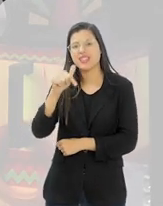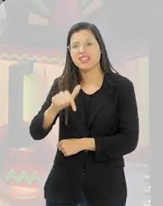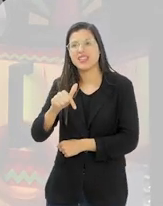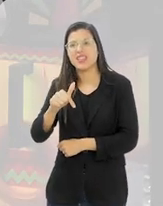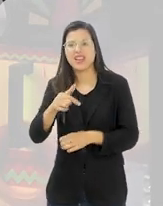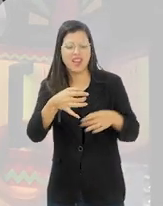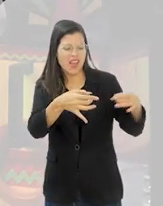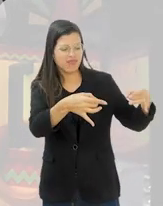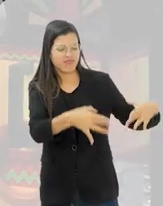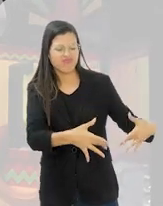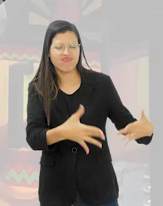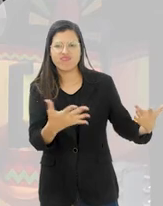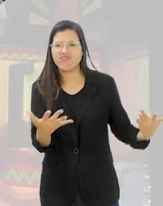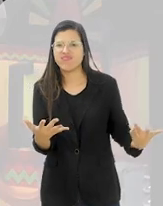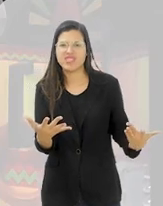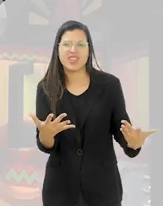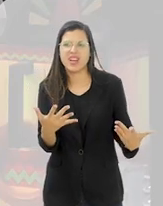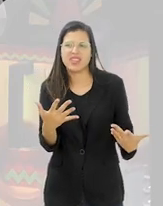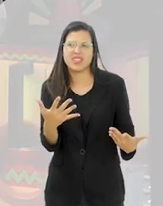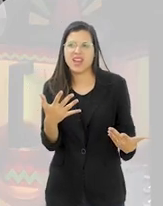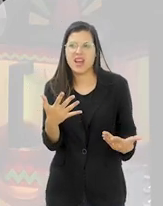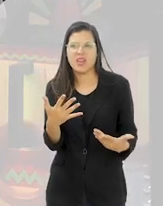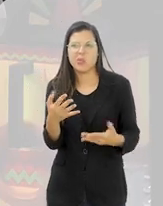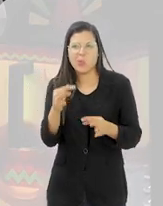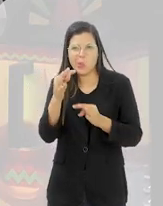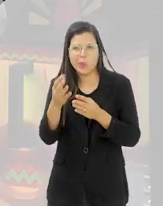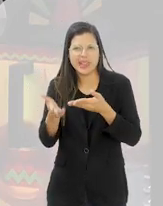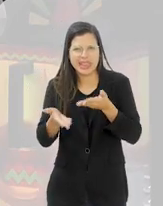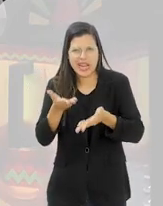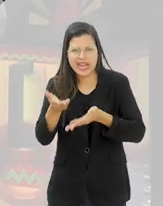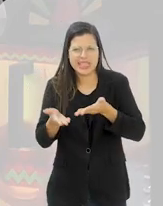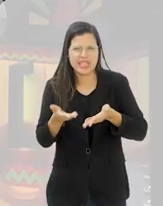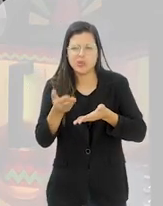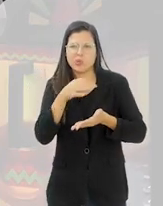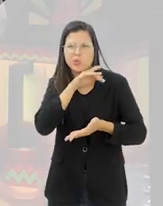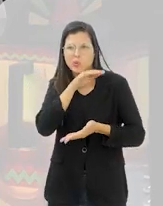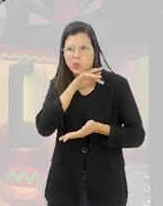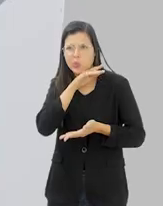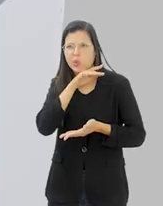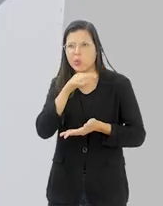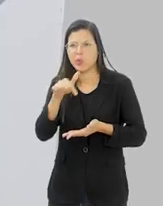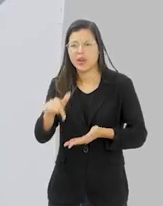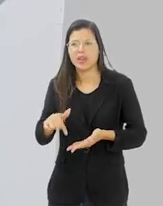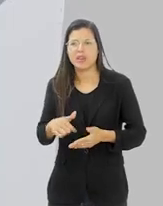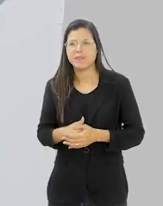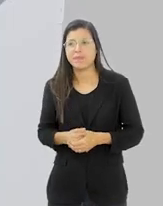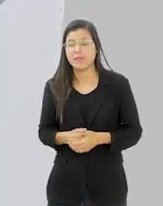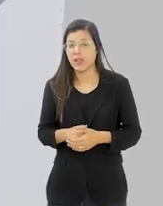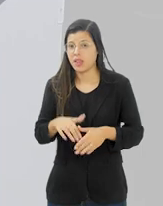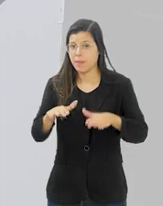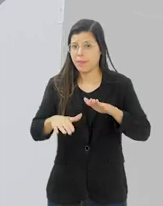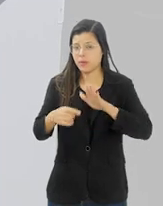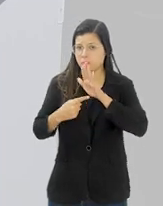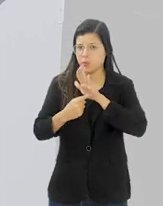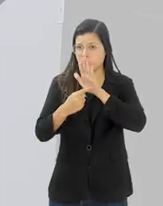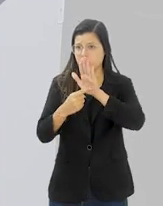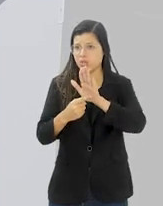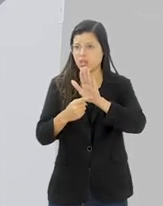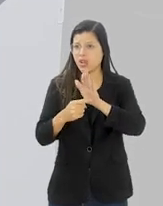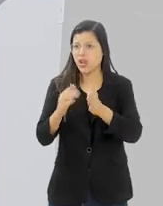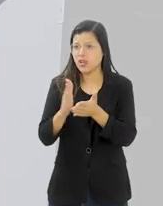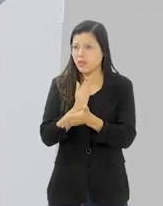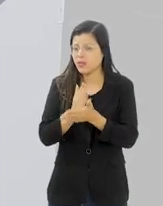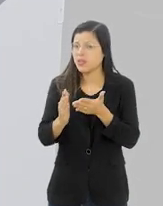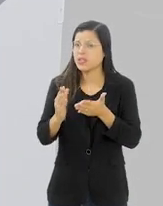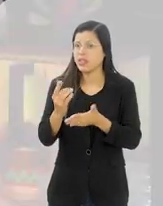papel descartável e ser tratado de uma forma... E ali tem a obra de um ano todo, exatamente, né? Agressiva. E ali, dependendo do